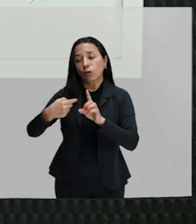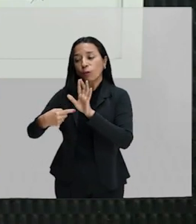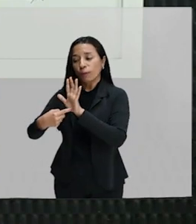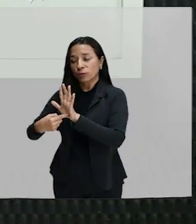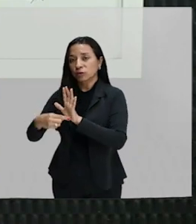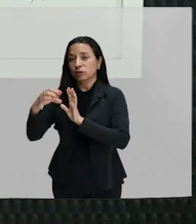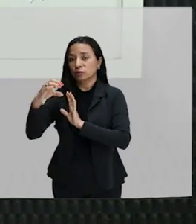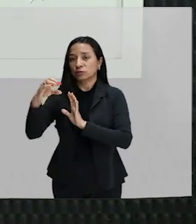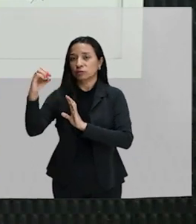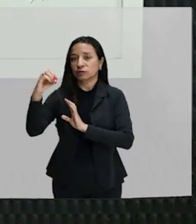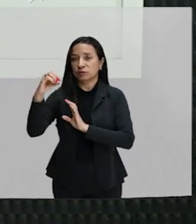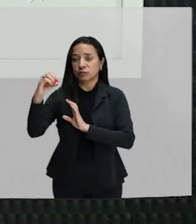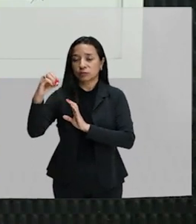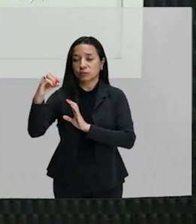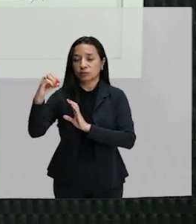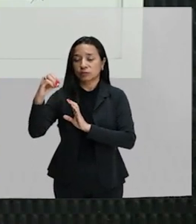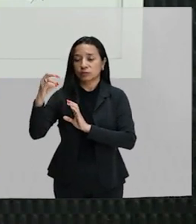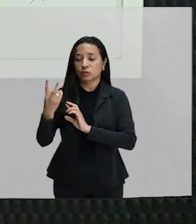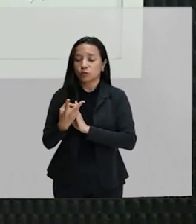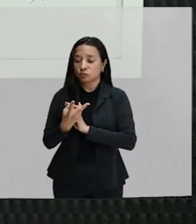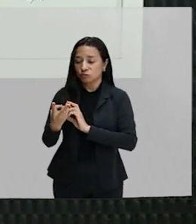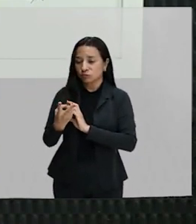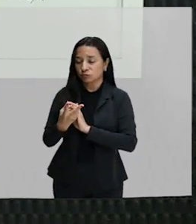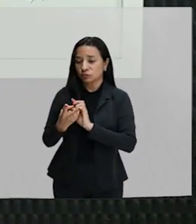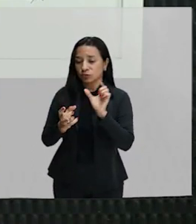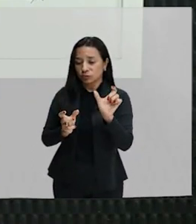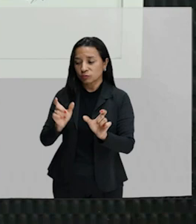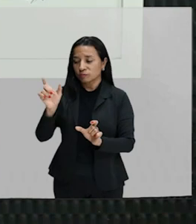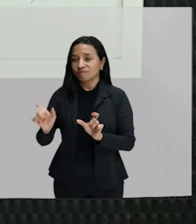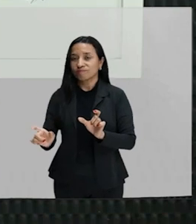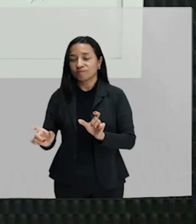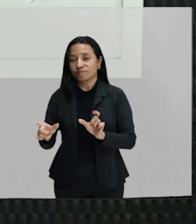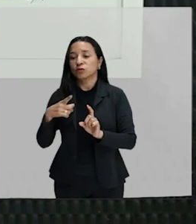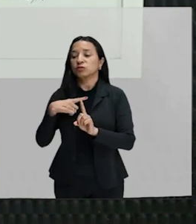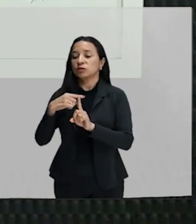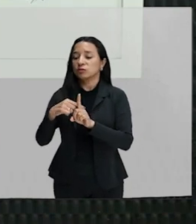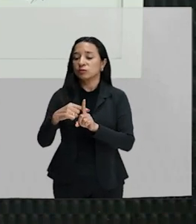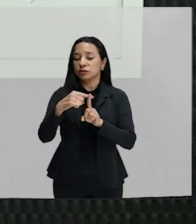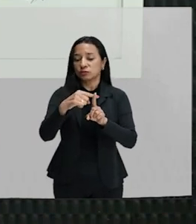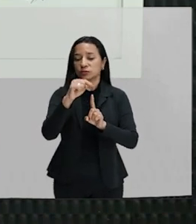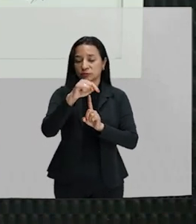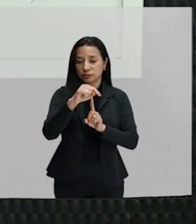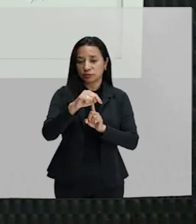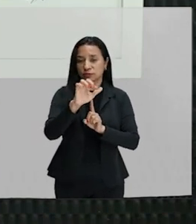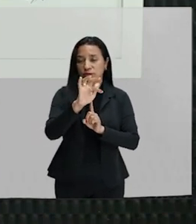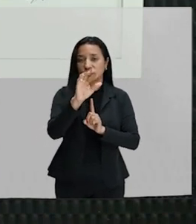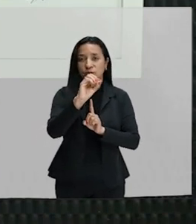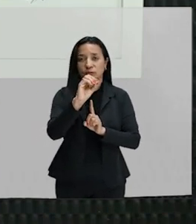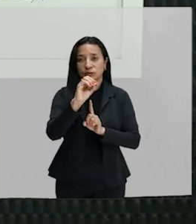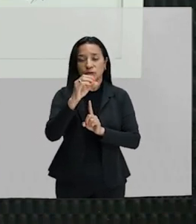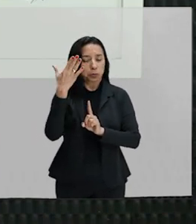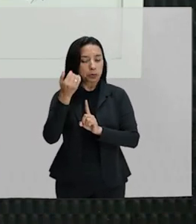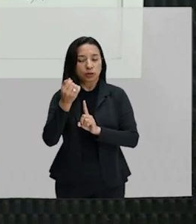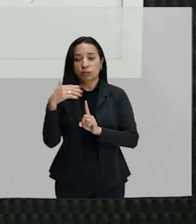na escala C então tenho temperatura na escala fahrenheit que eu não sei qual é